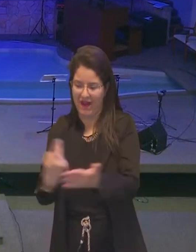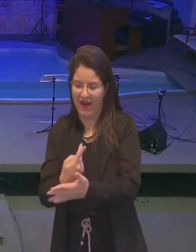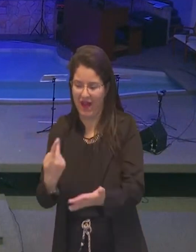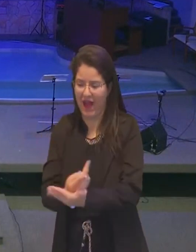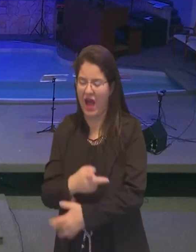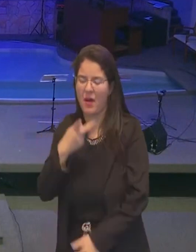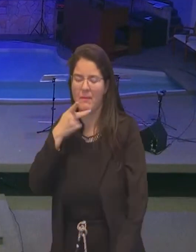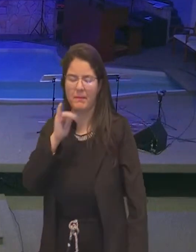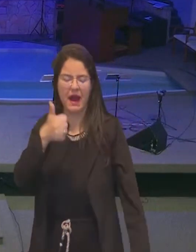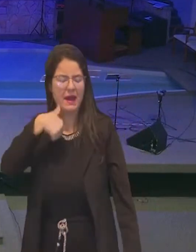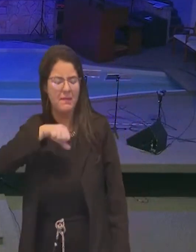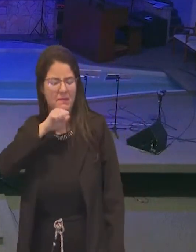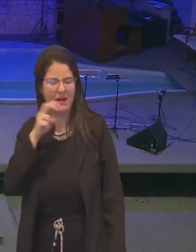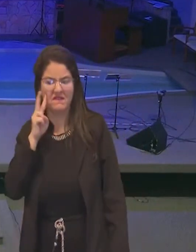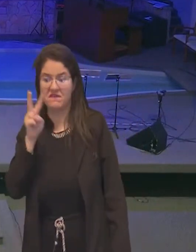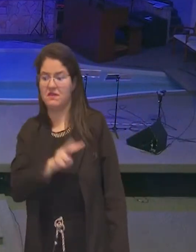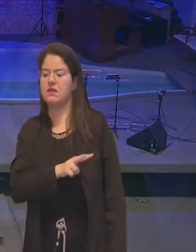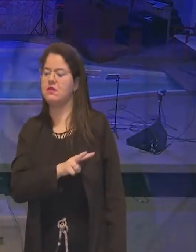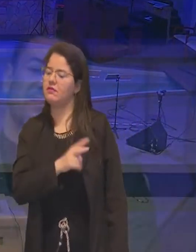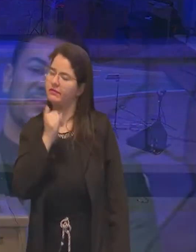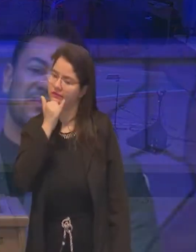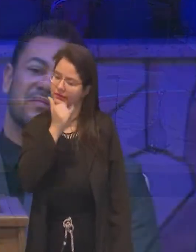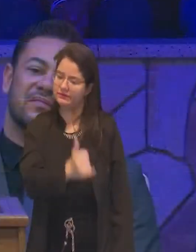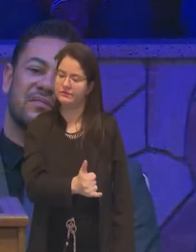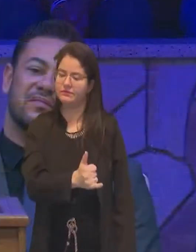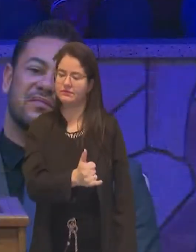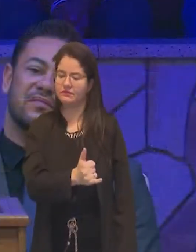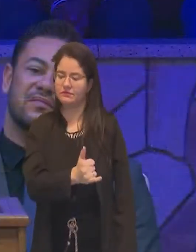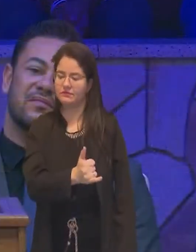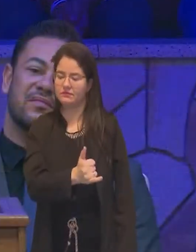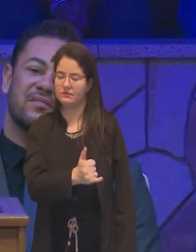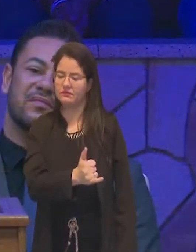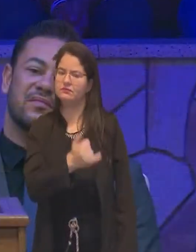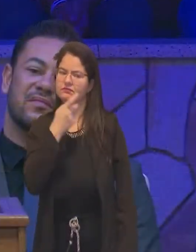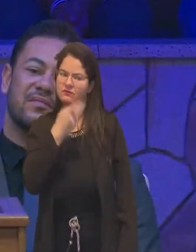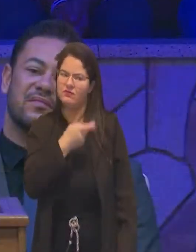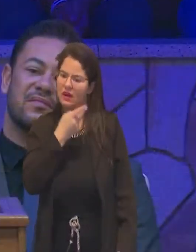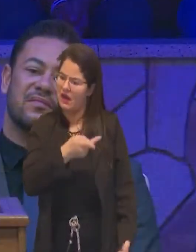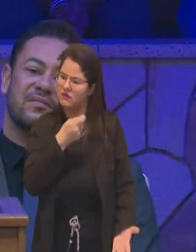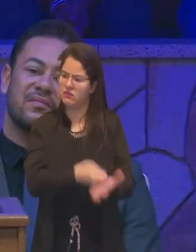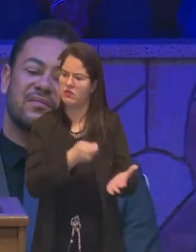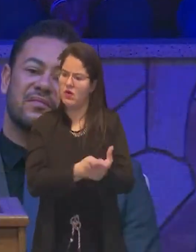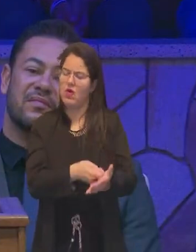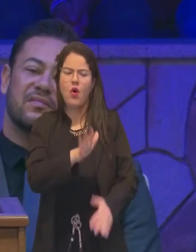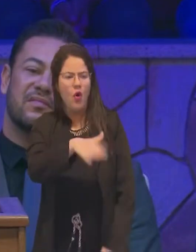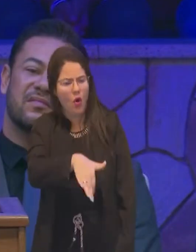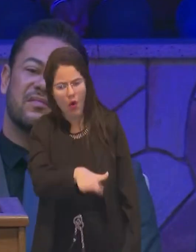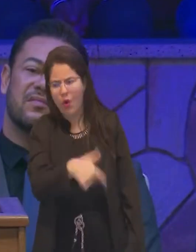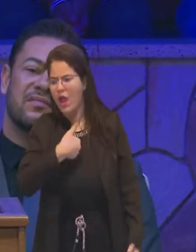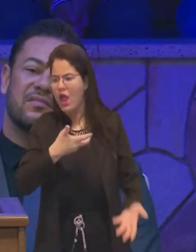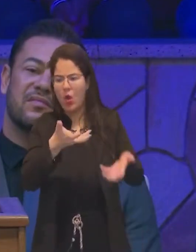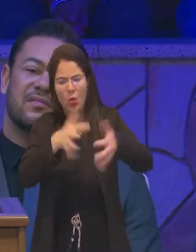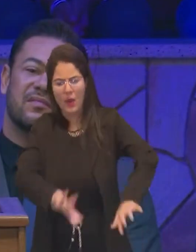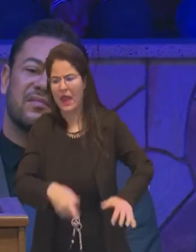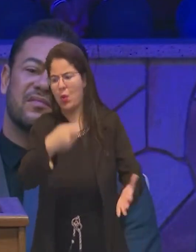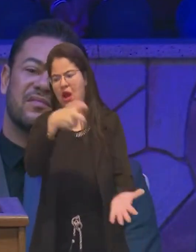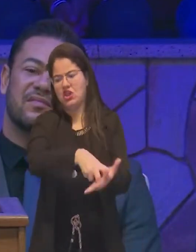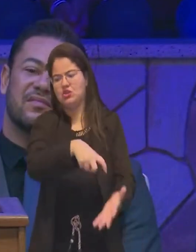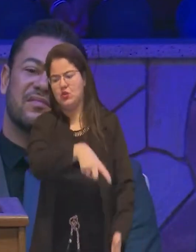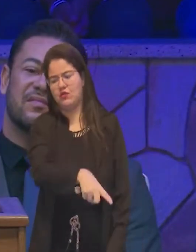nossos pais chegavam para a gente e davam aquela dura e falavam: olha, eu não quero te